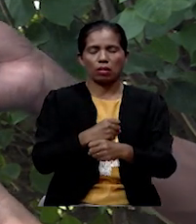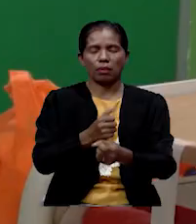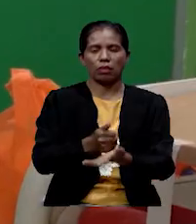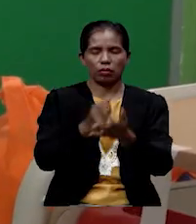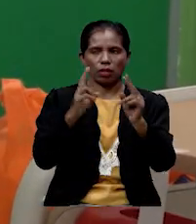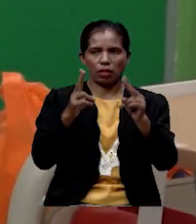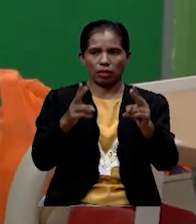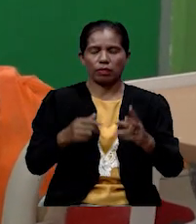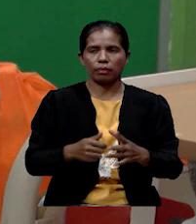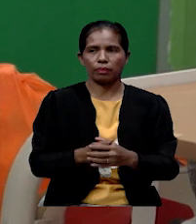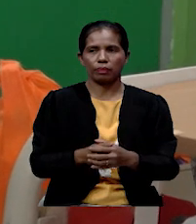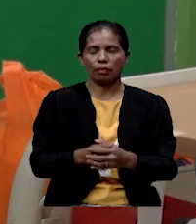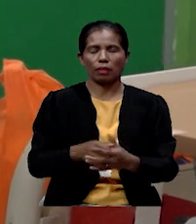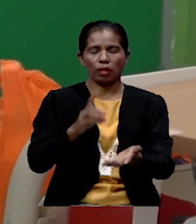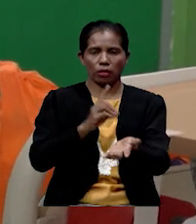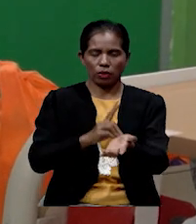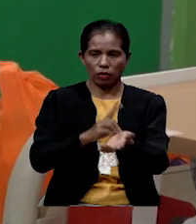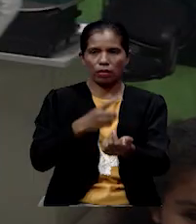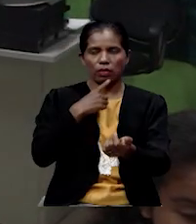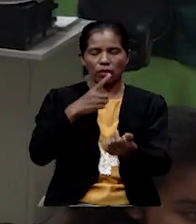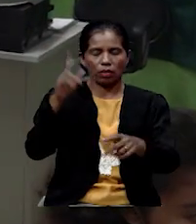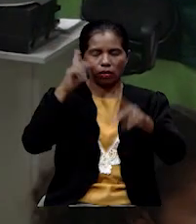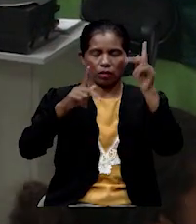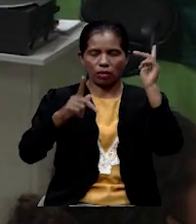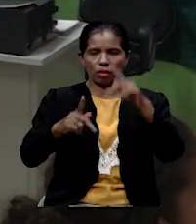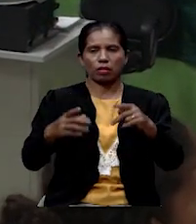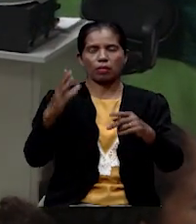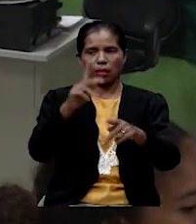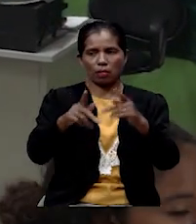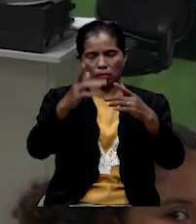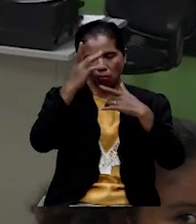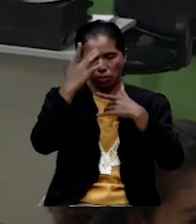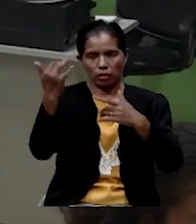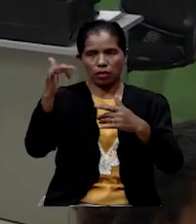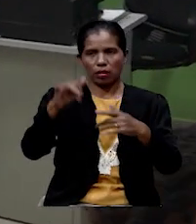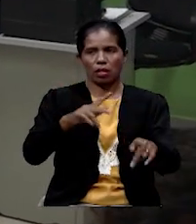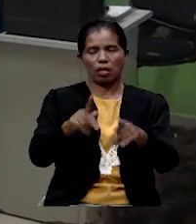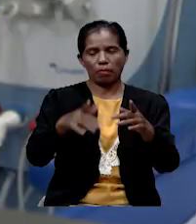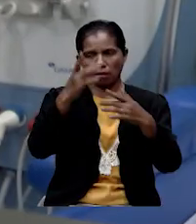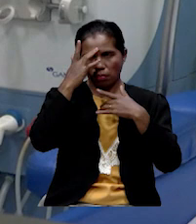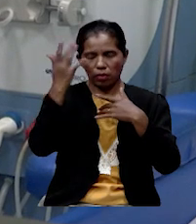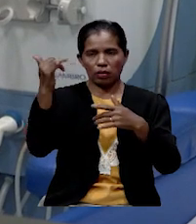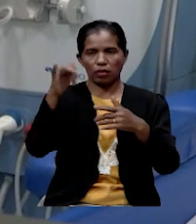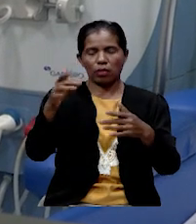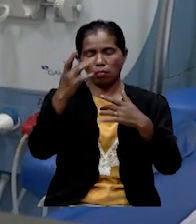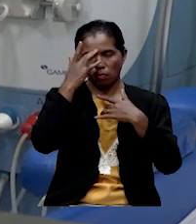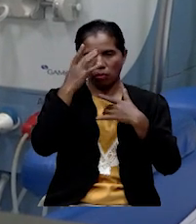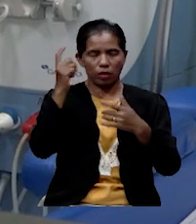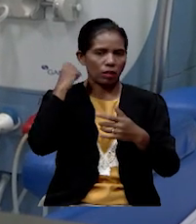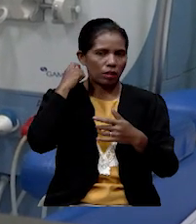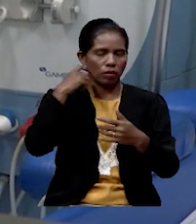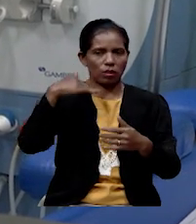ne. Médico ne explica causa no fatores ba ia paciente sira mak paciente sira mai homoras tensão